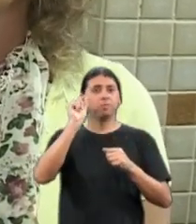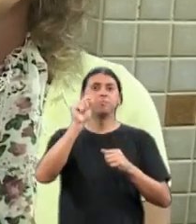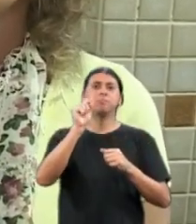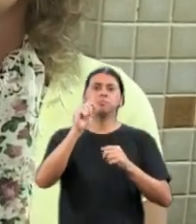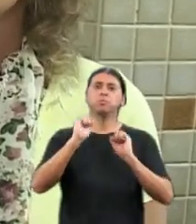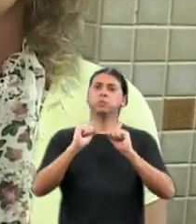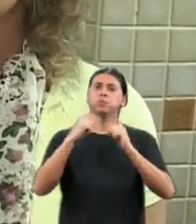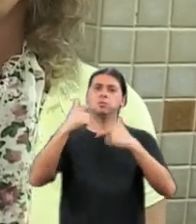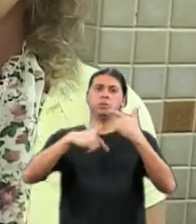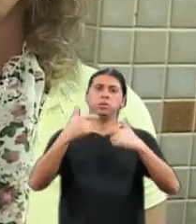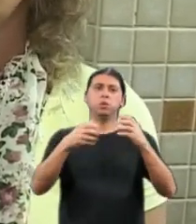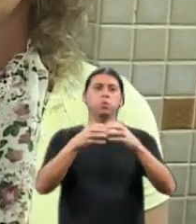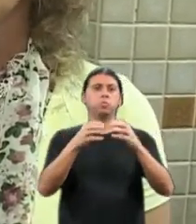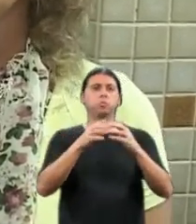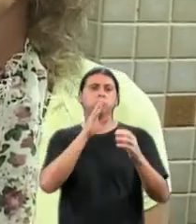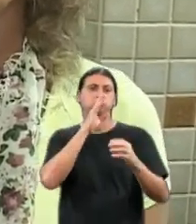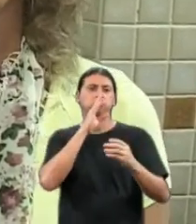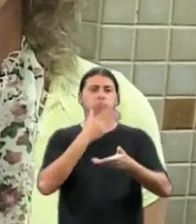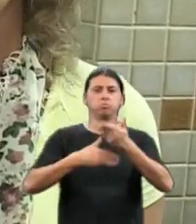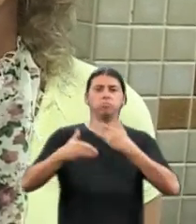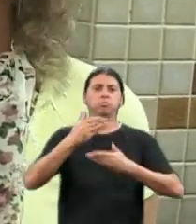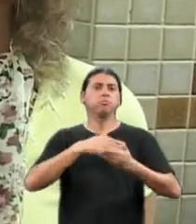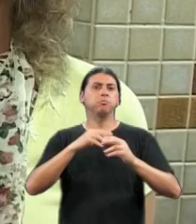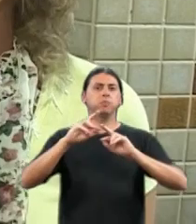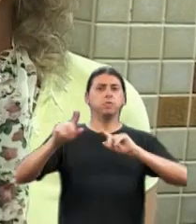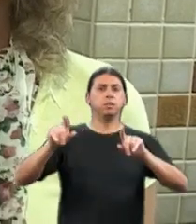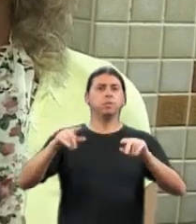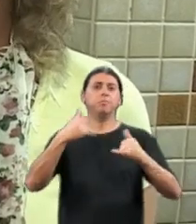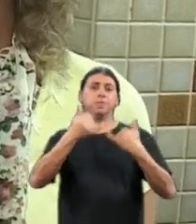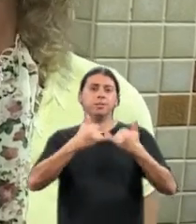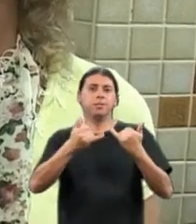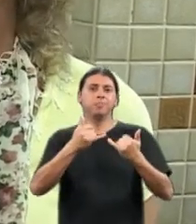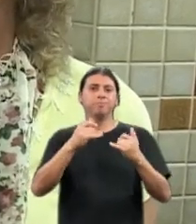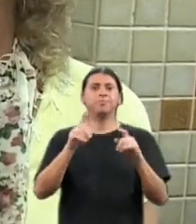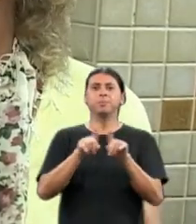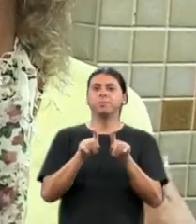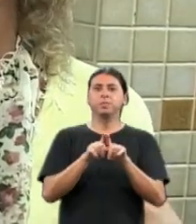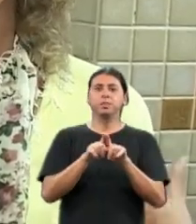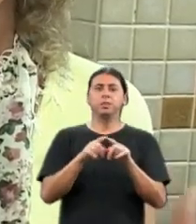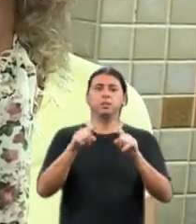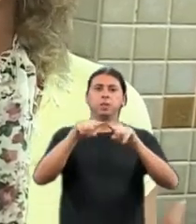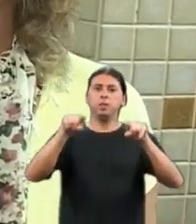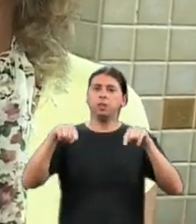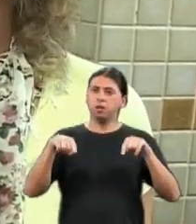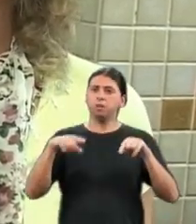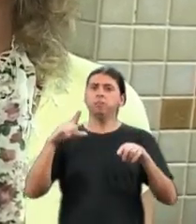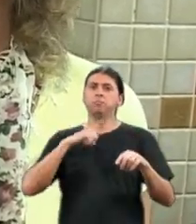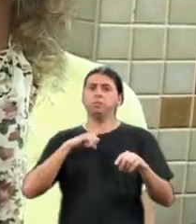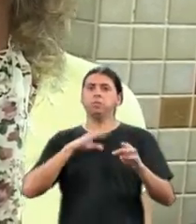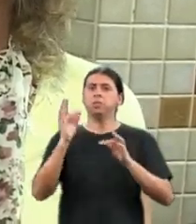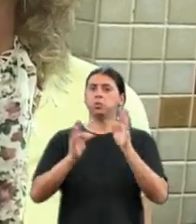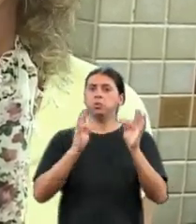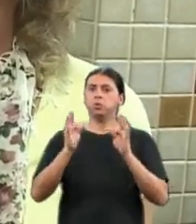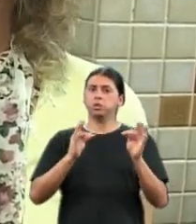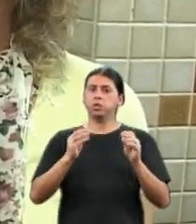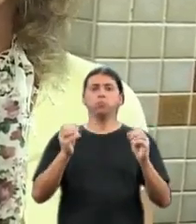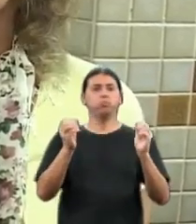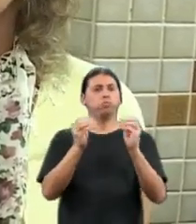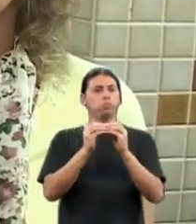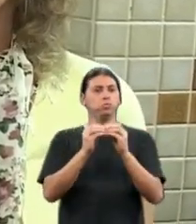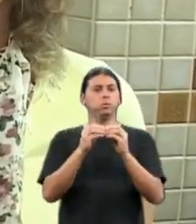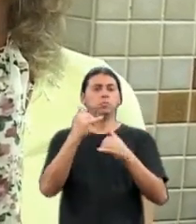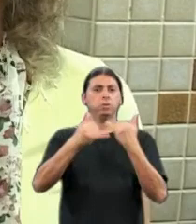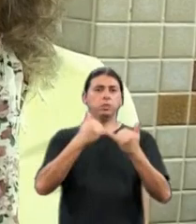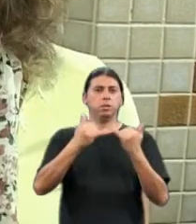e eles conseguem ter um conhecimento diferenciado porque a gente acaba brincando e levando para dentro de uma parte mais tecnológica a brincadeira, né, o